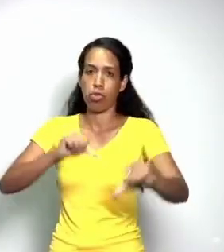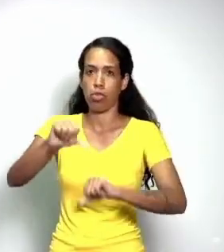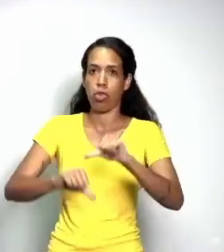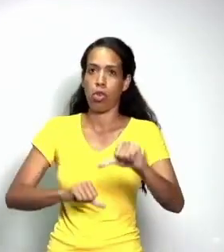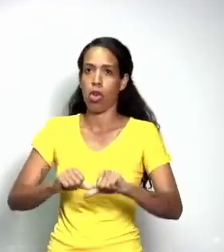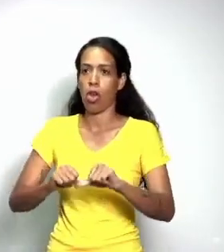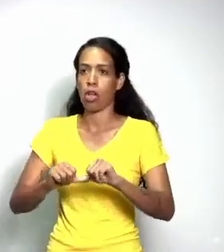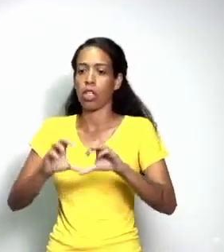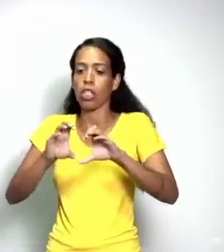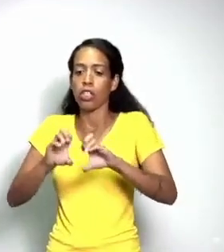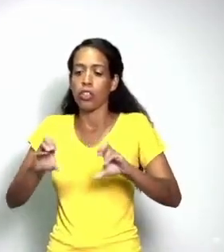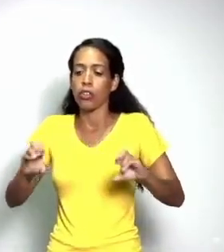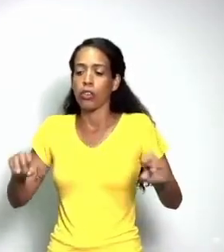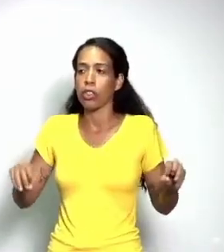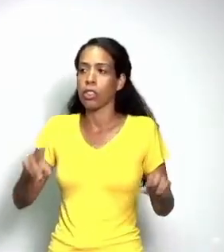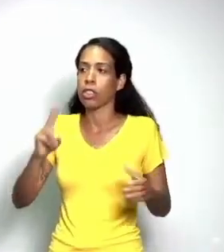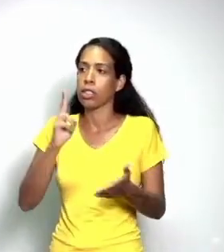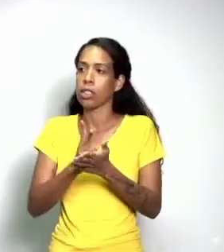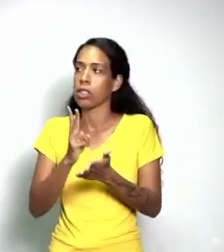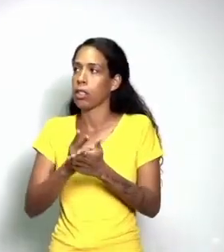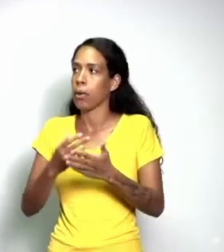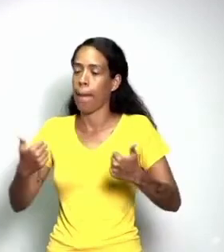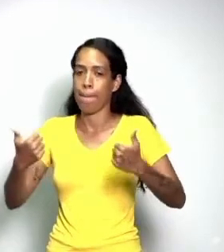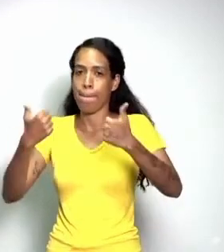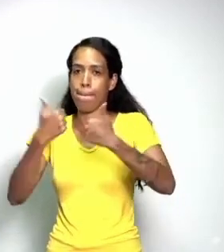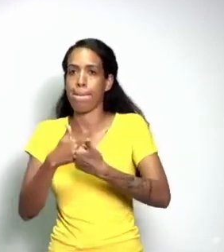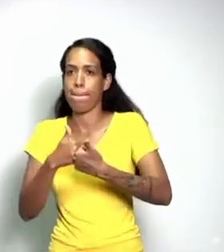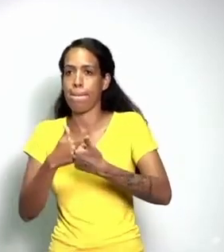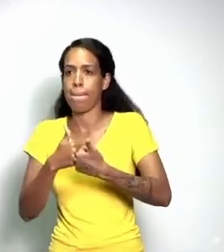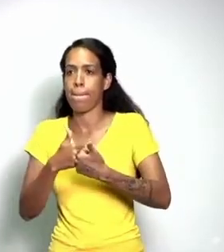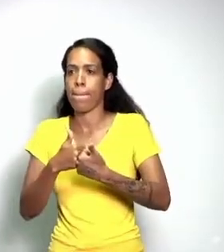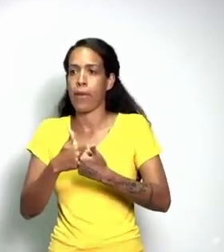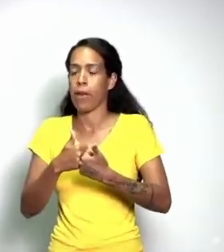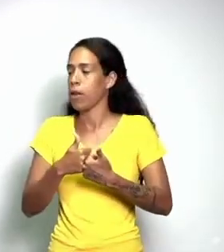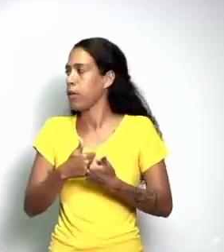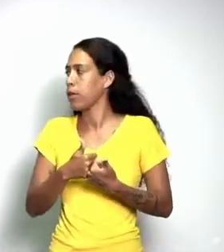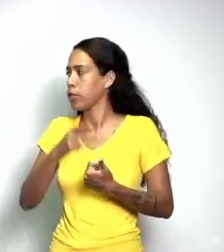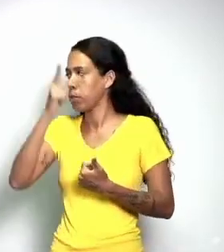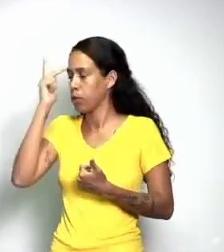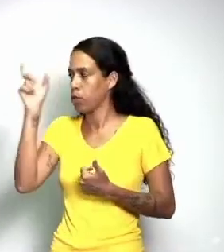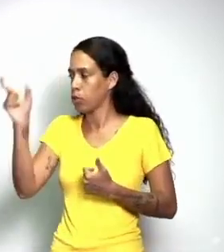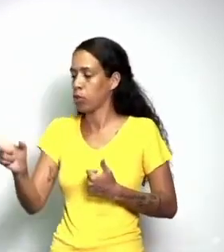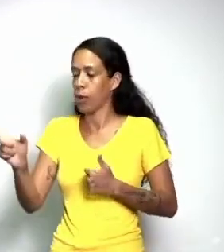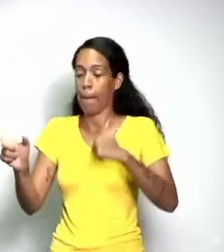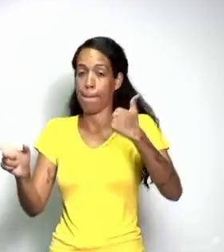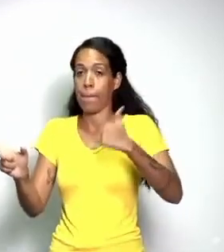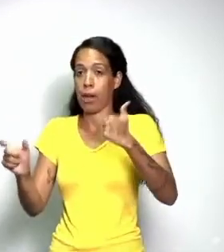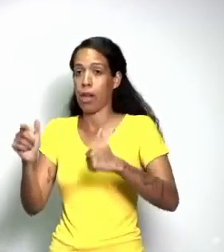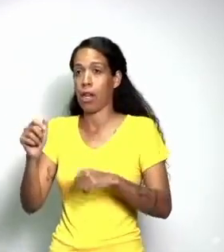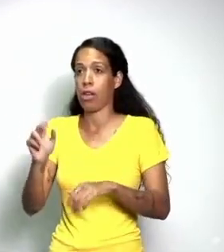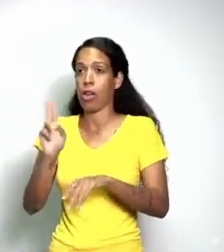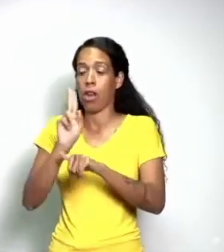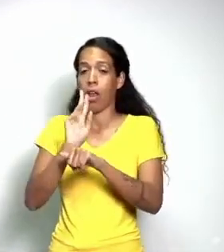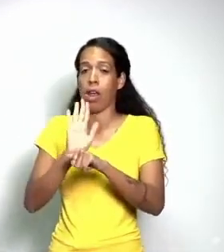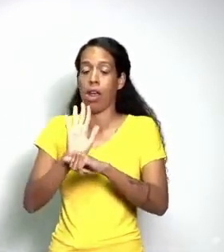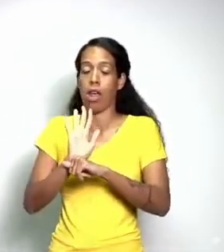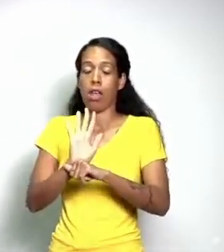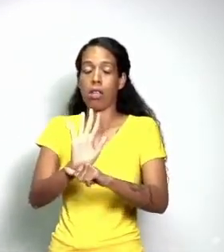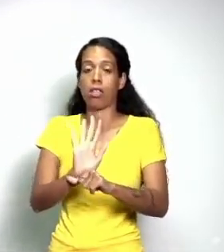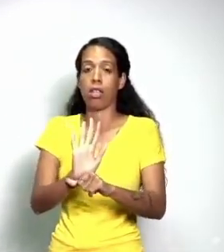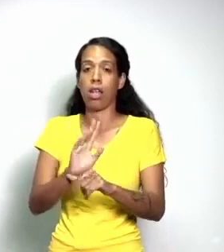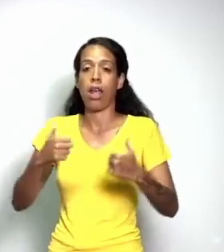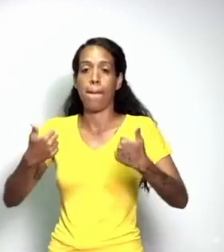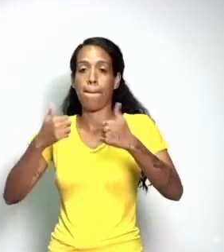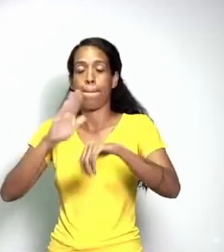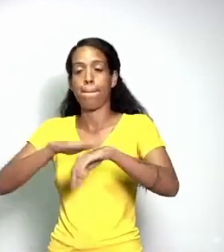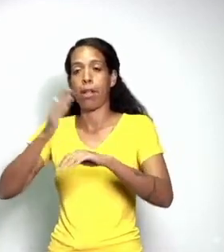por exemplo, de estar sempre próximo ali com o primeiro assistente, porque o primeiro assistente vai ser a pessoa mais próxima que vai estar na